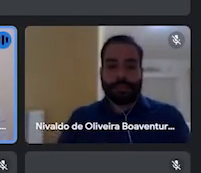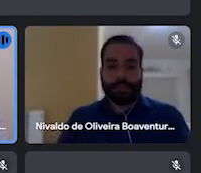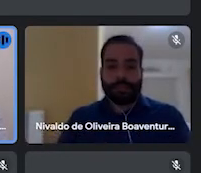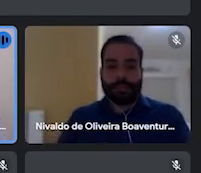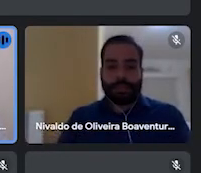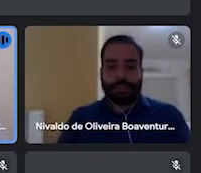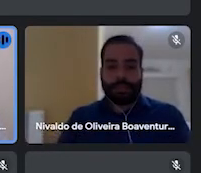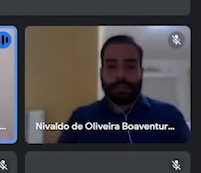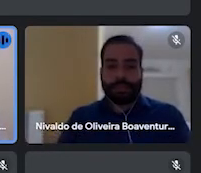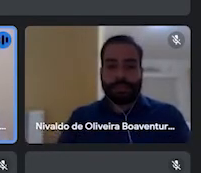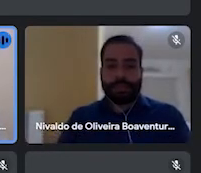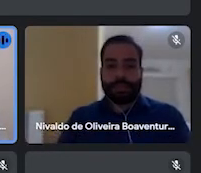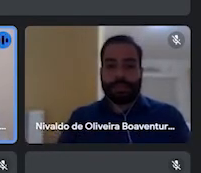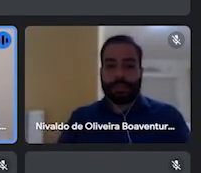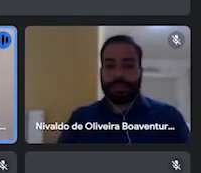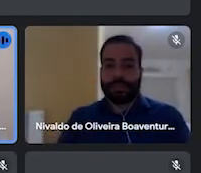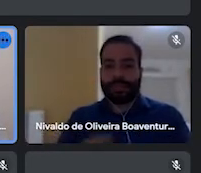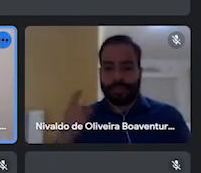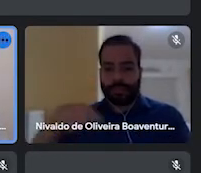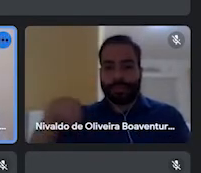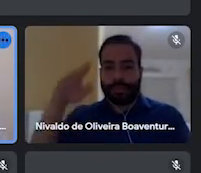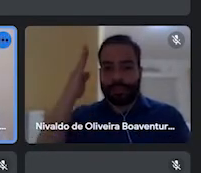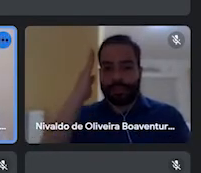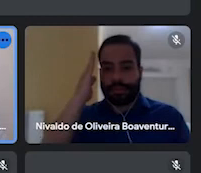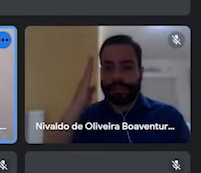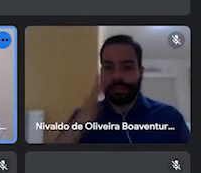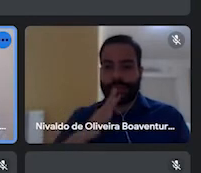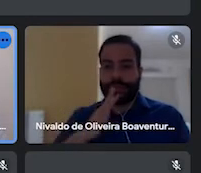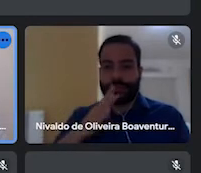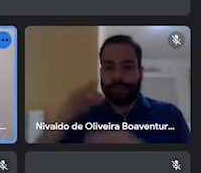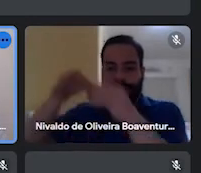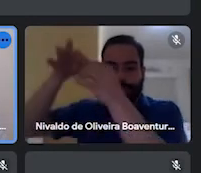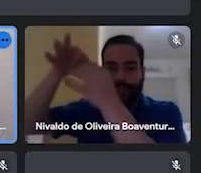Um aterramento temporário, você sabe o que é, né?